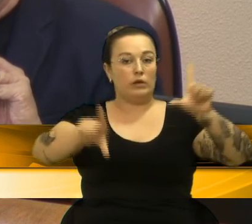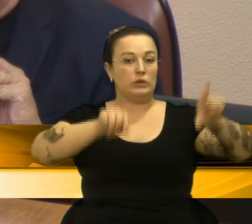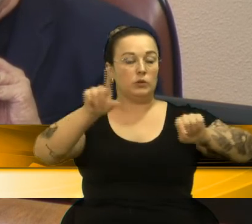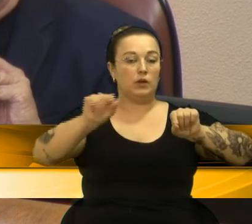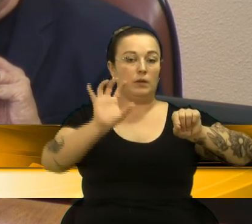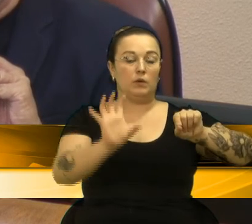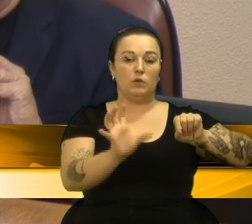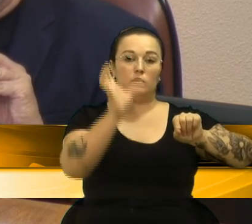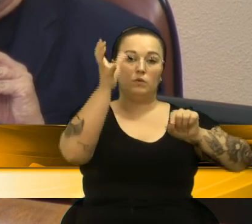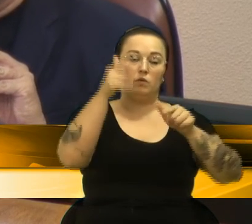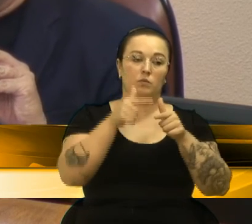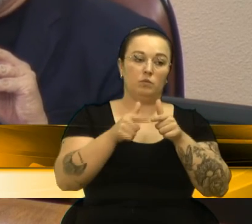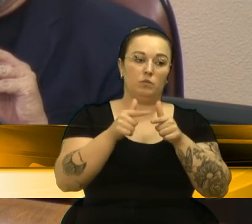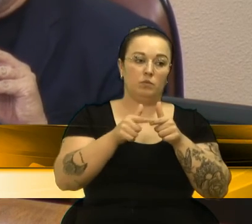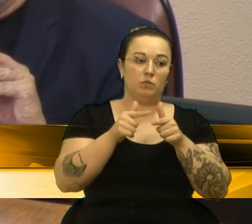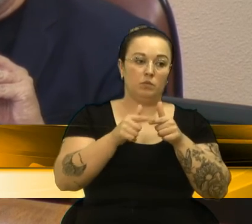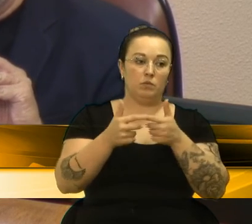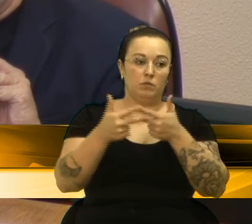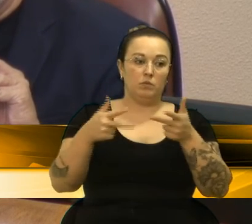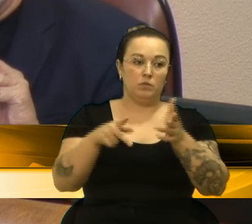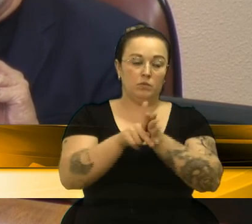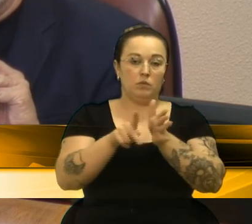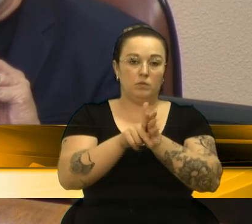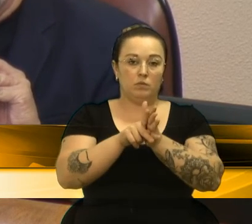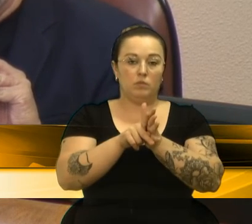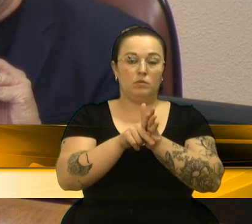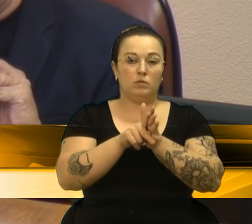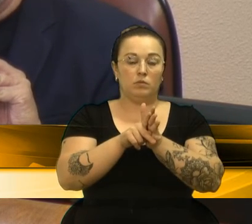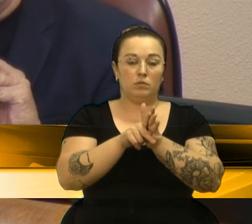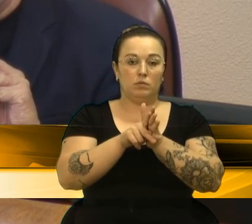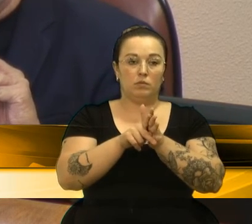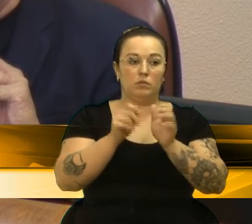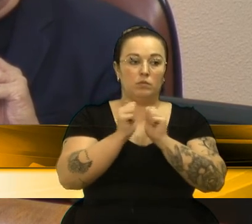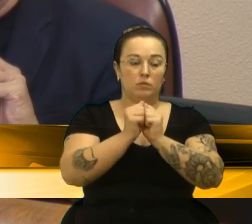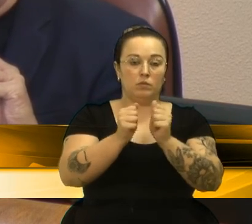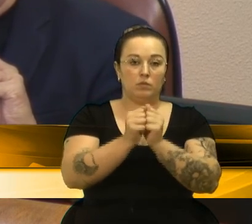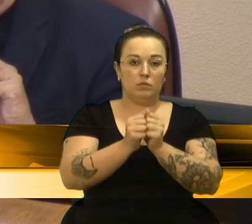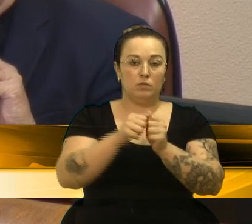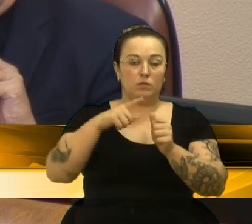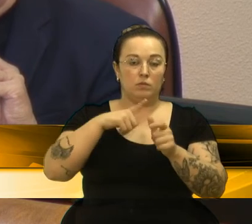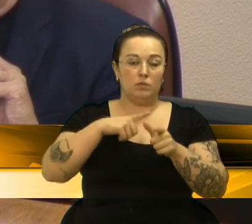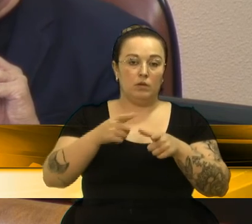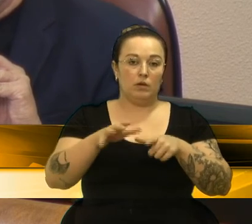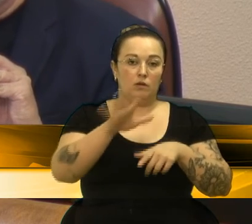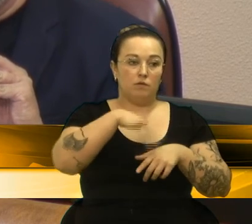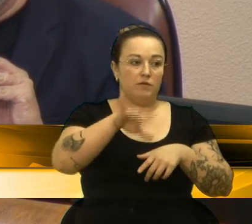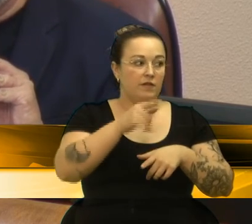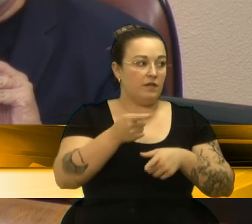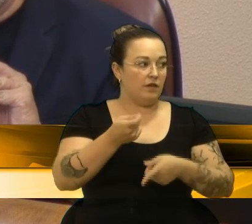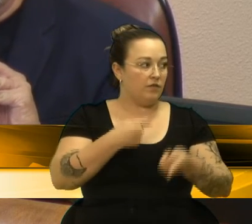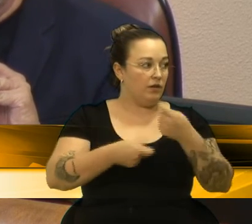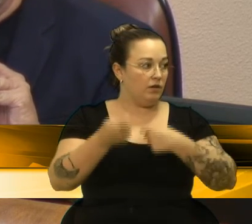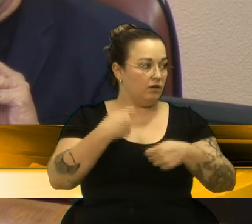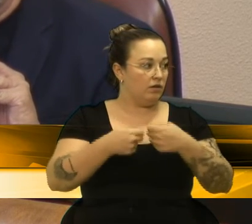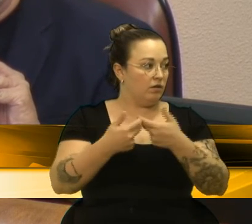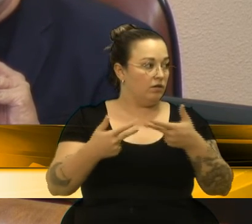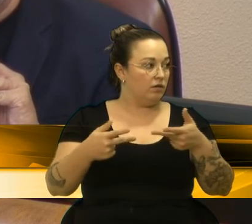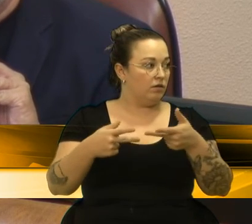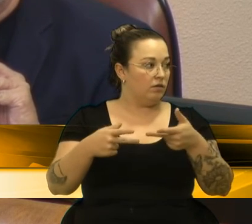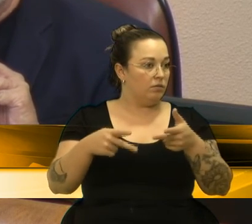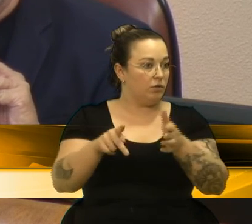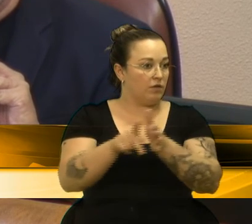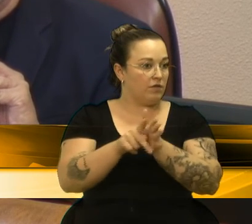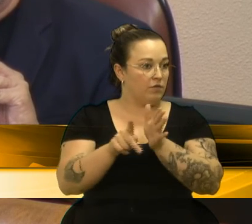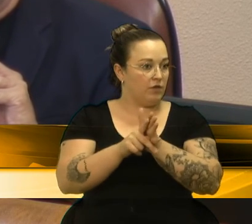porém, válidas perante o direito. É, portanto, um poder que o direito concede à administração para a prática de atos administrativos, com a liberdade na escolha, segundo os critérios